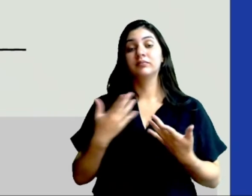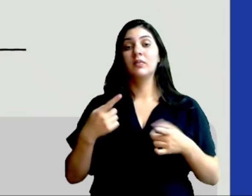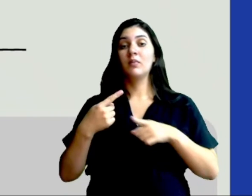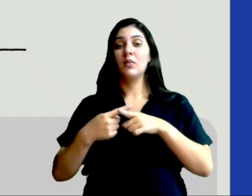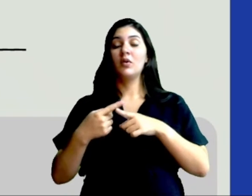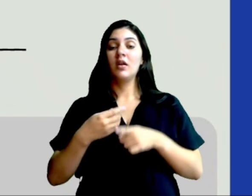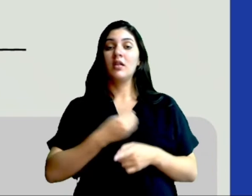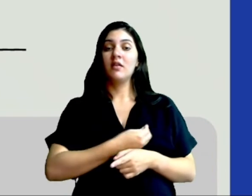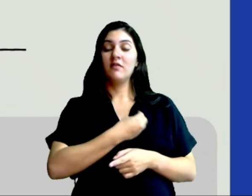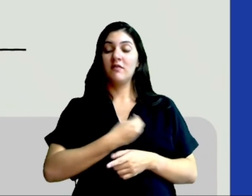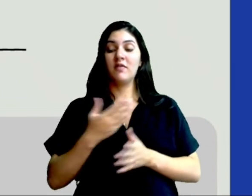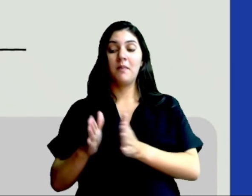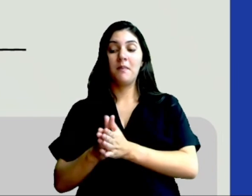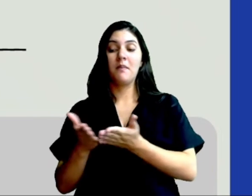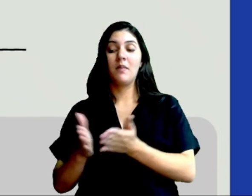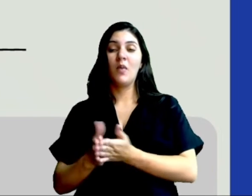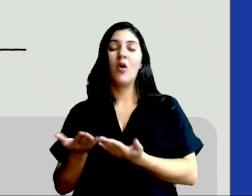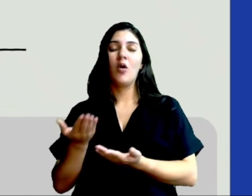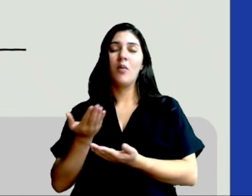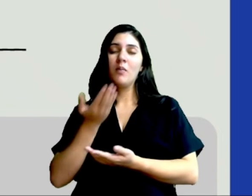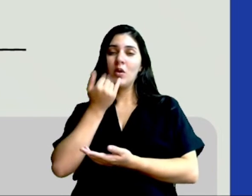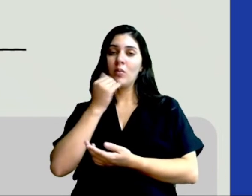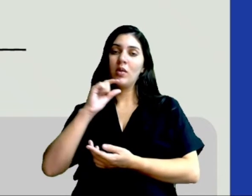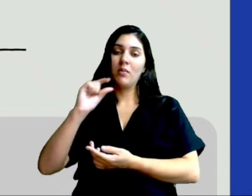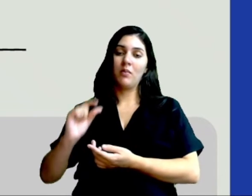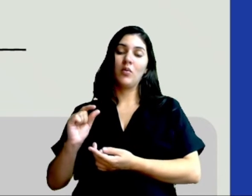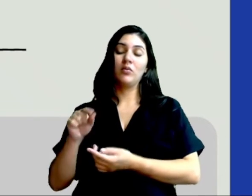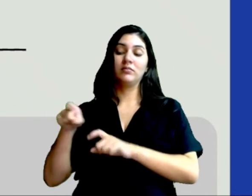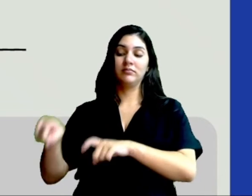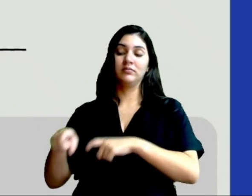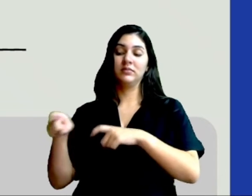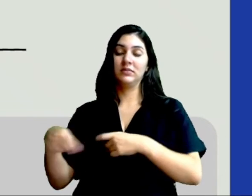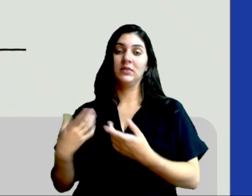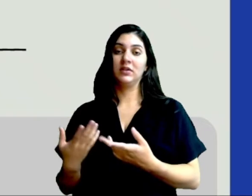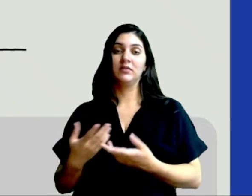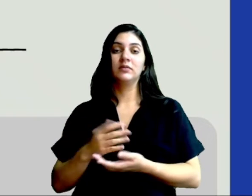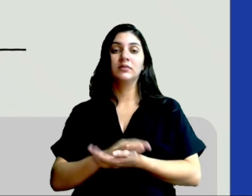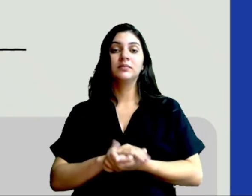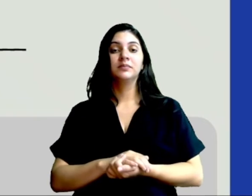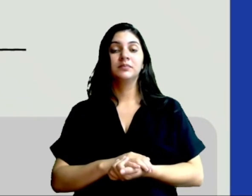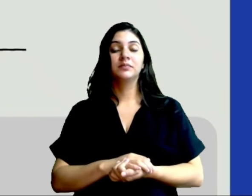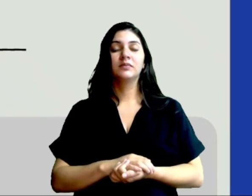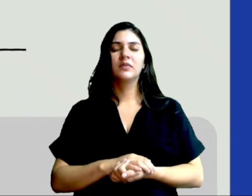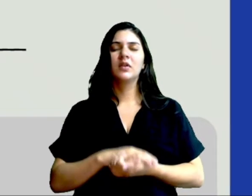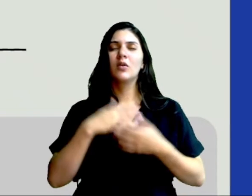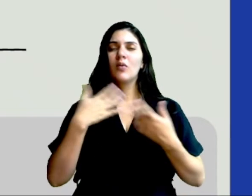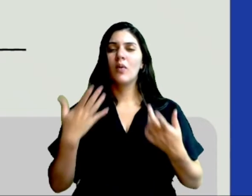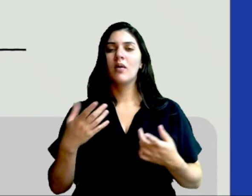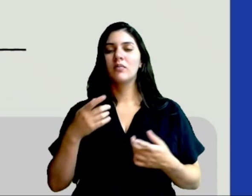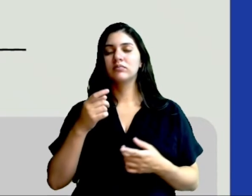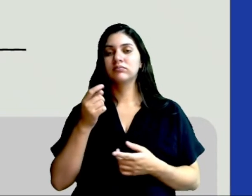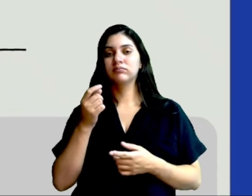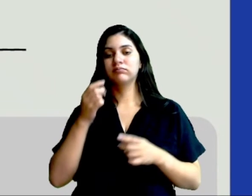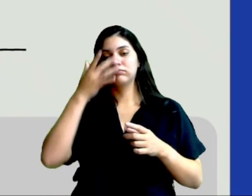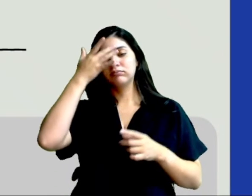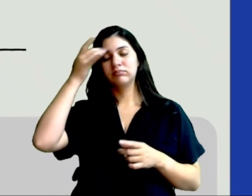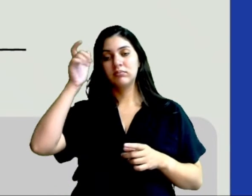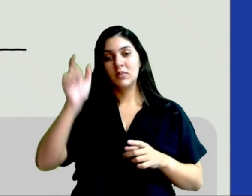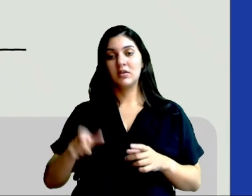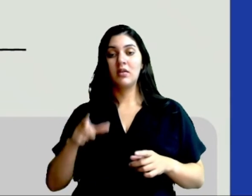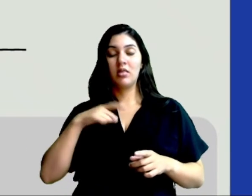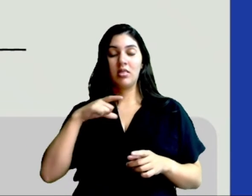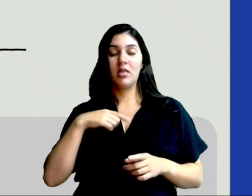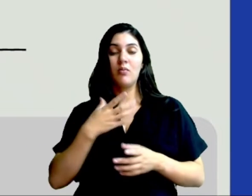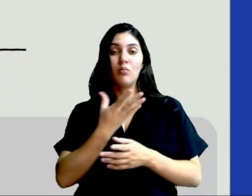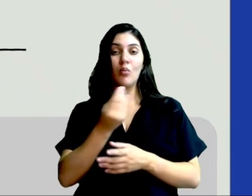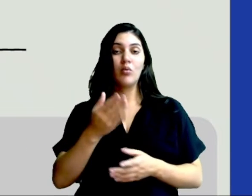Justamente porque ele vivia pobremente de raízes e ervas no campo. E que personagem disse a frase: "Tenho muita pena da